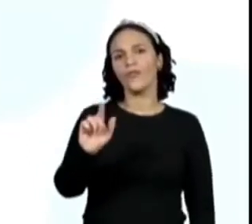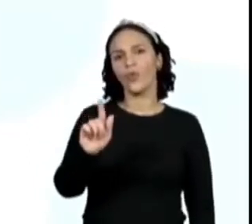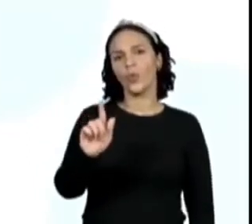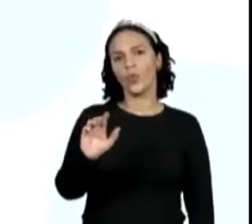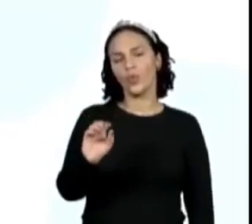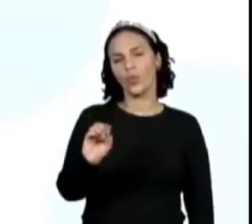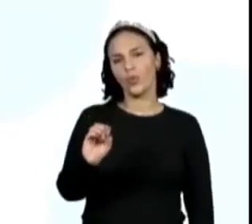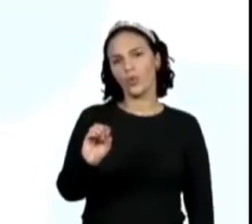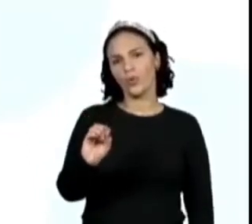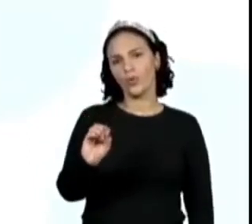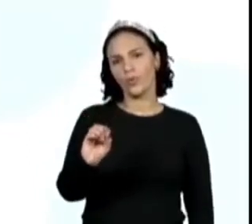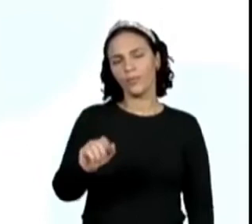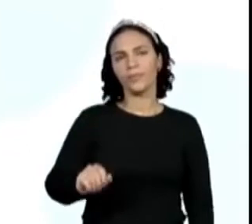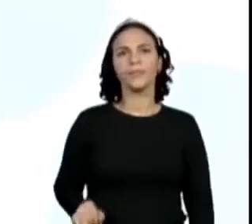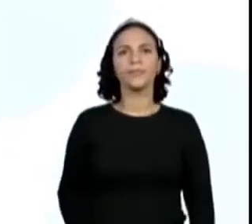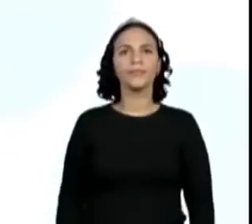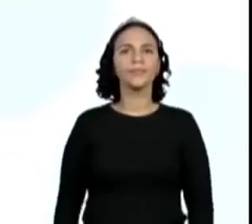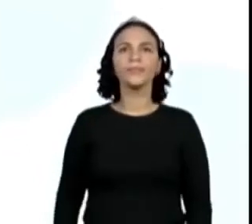fogo.